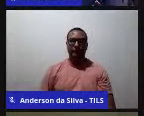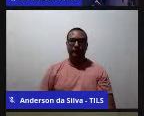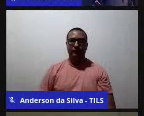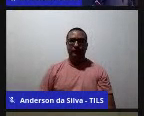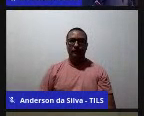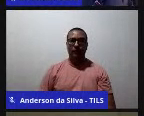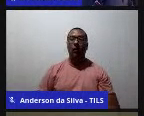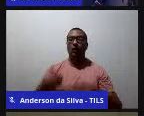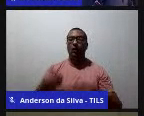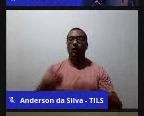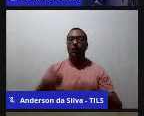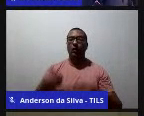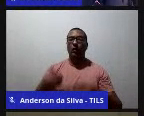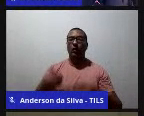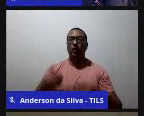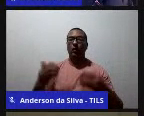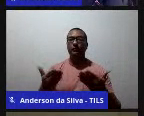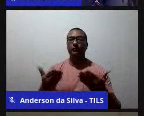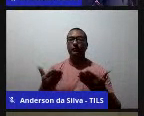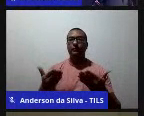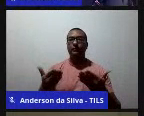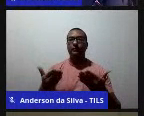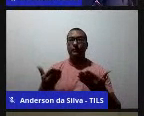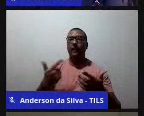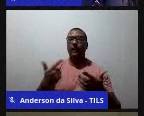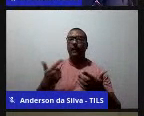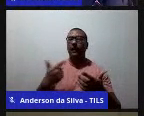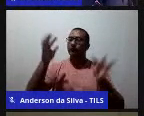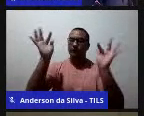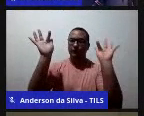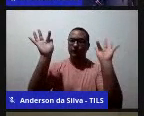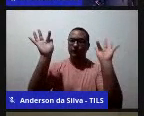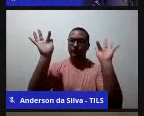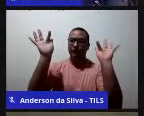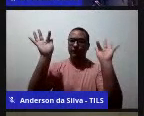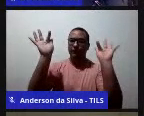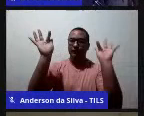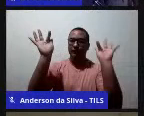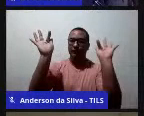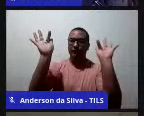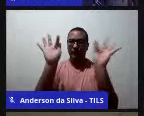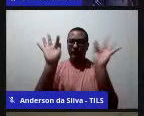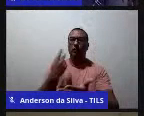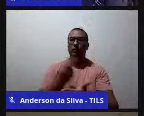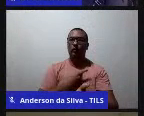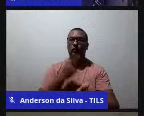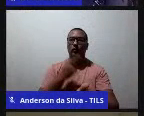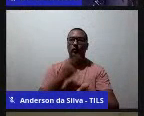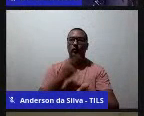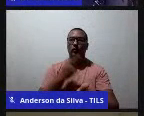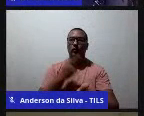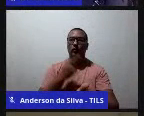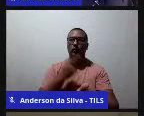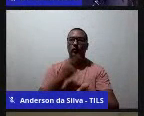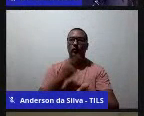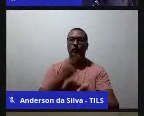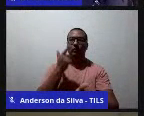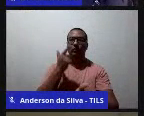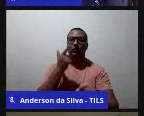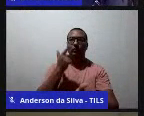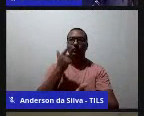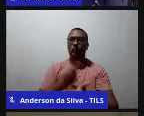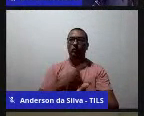Pessoal, estou muito contente com esse evento que a gente conseguiu fazer. Agradeço o professor